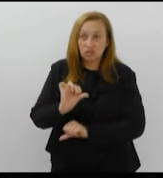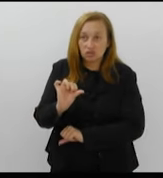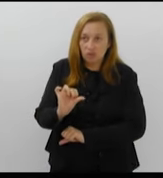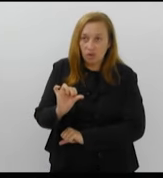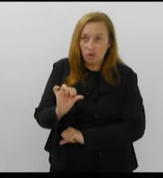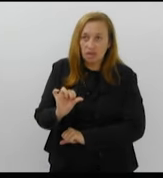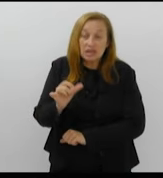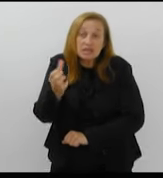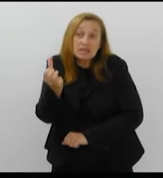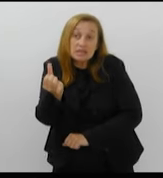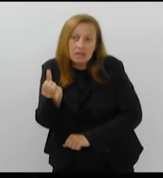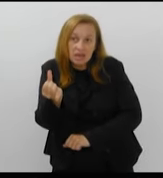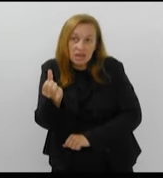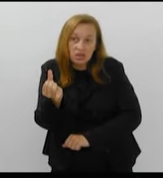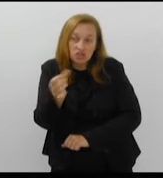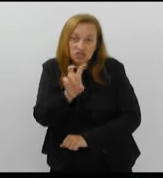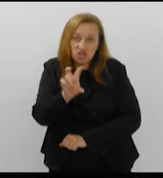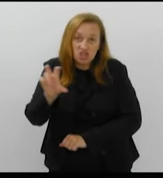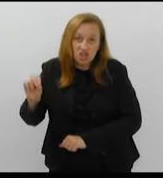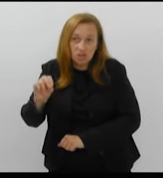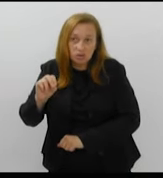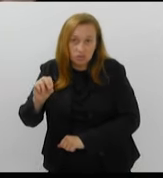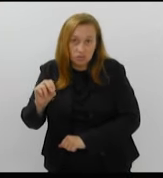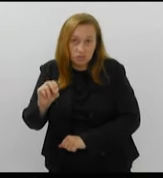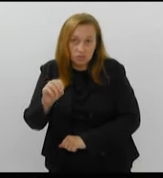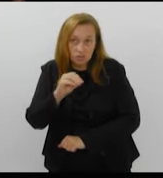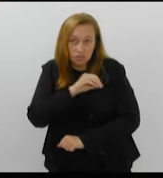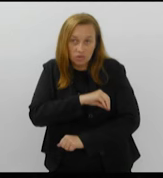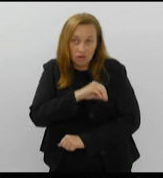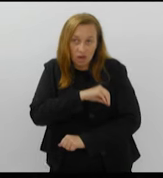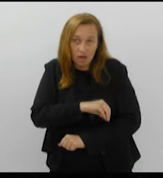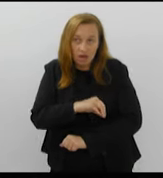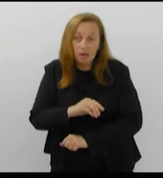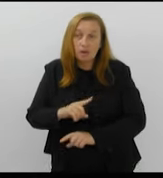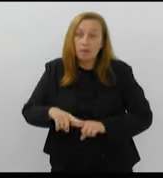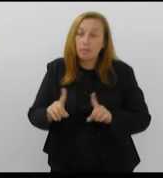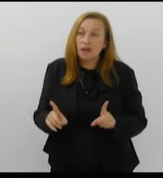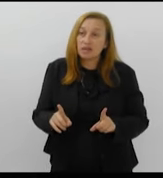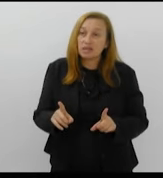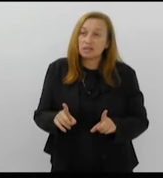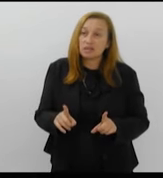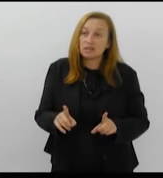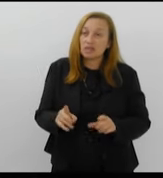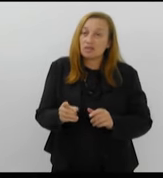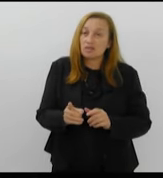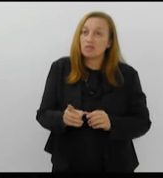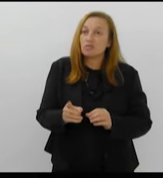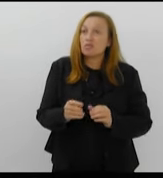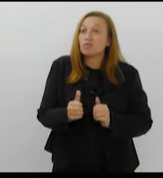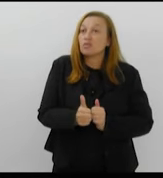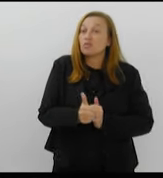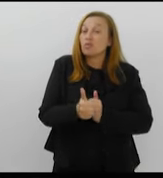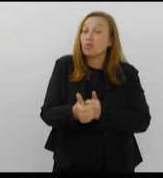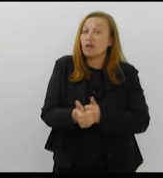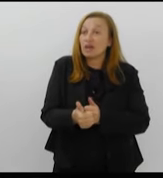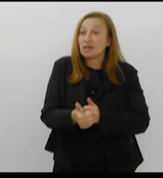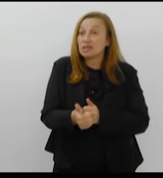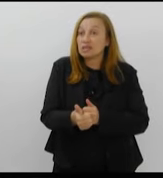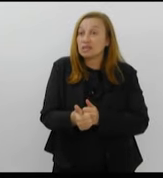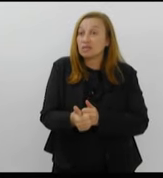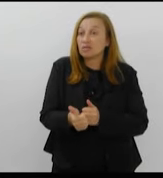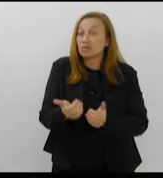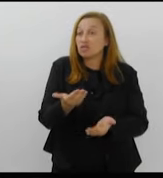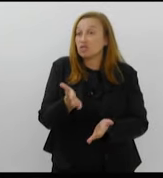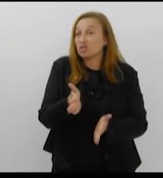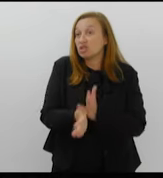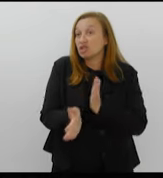em 6 de 500, mas tem um encargo brutal acompanhando. Aí a matemática